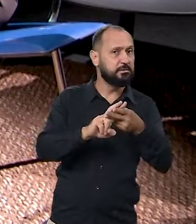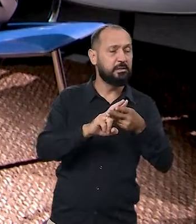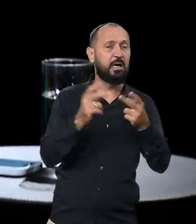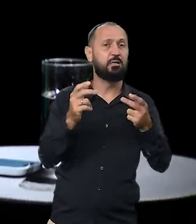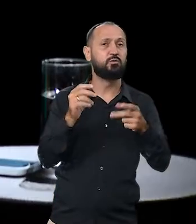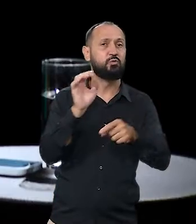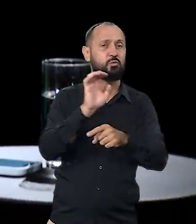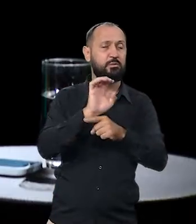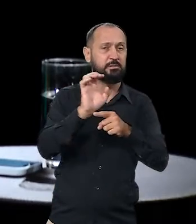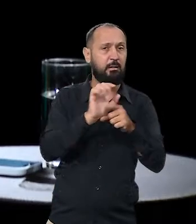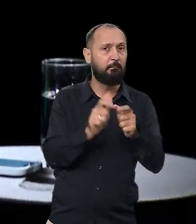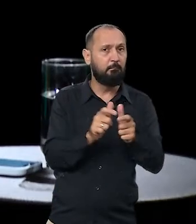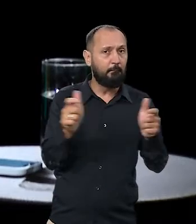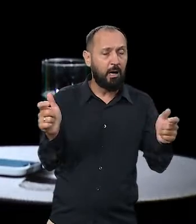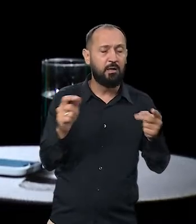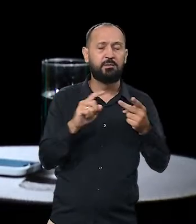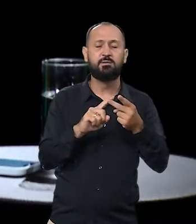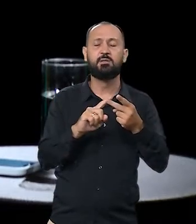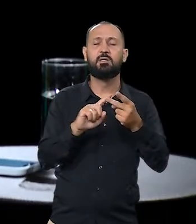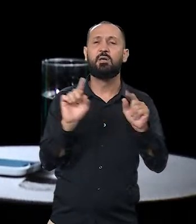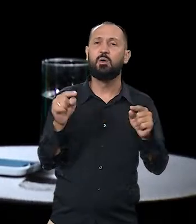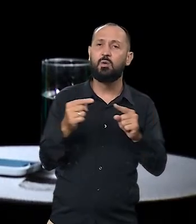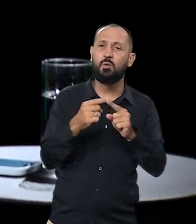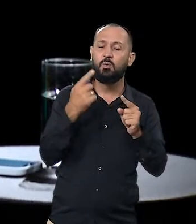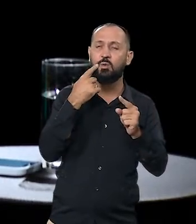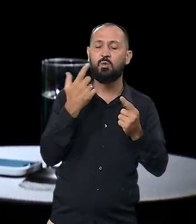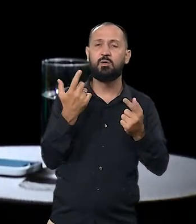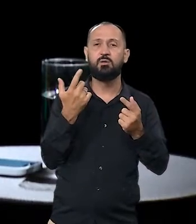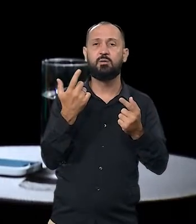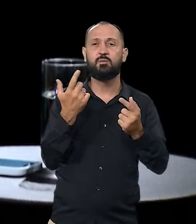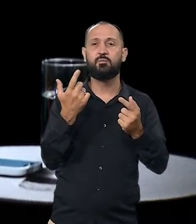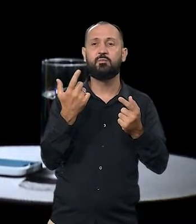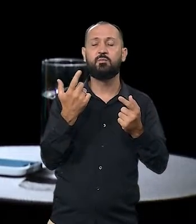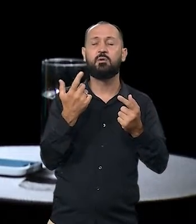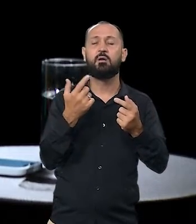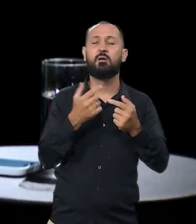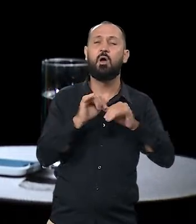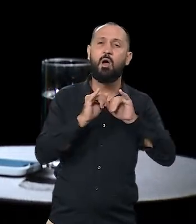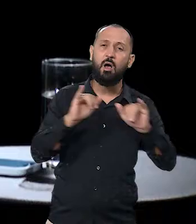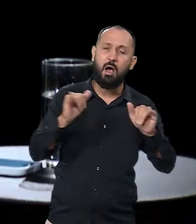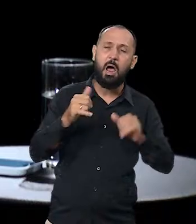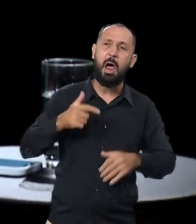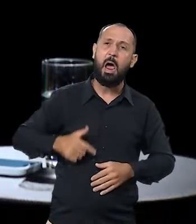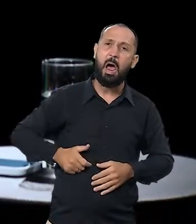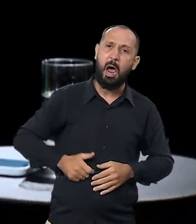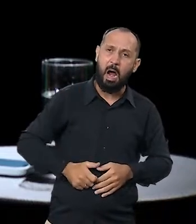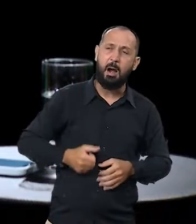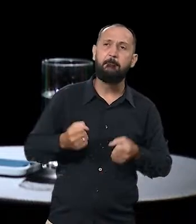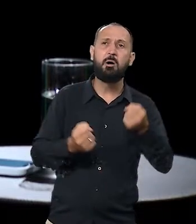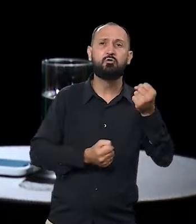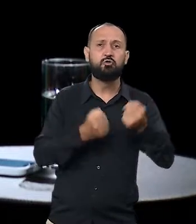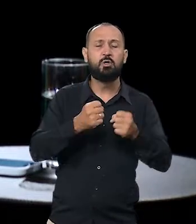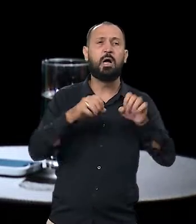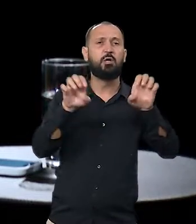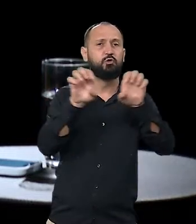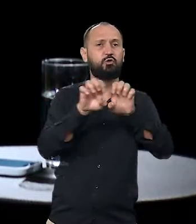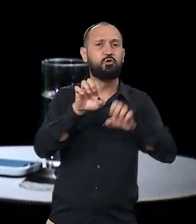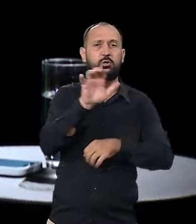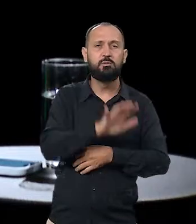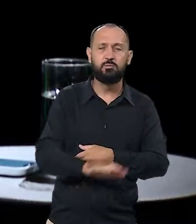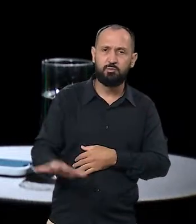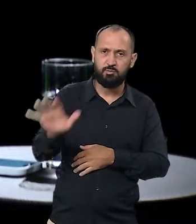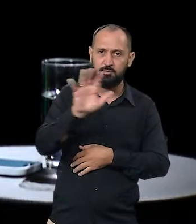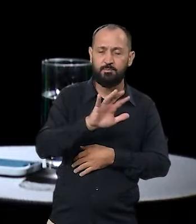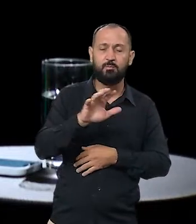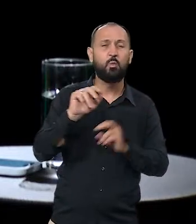que é grande no estado, da situação envolvendo veículos da segurança pública, armamento, né? A estrutura de